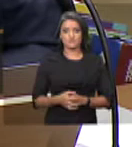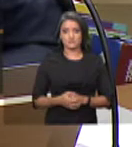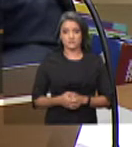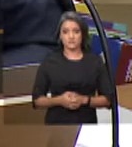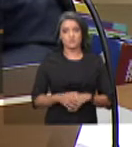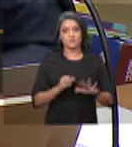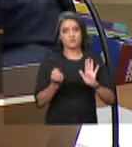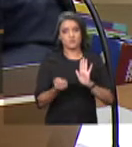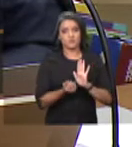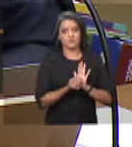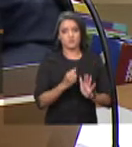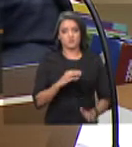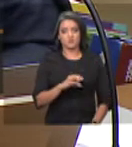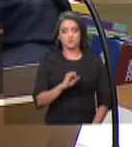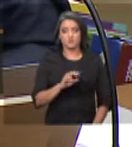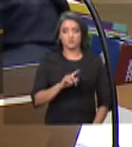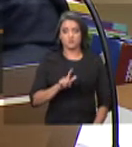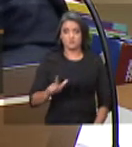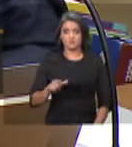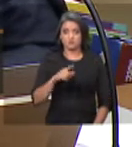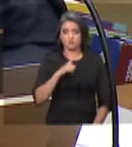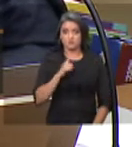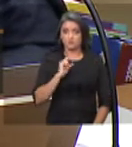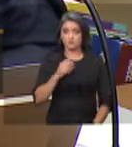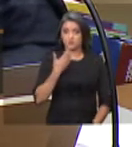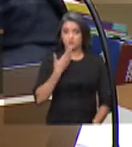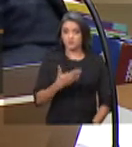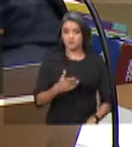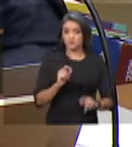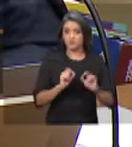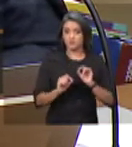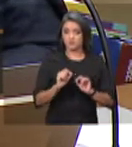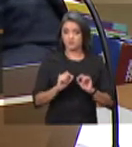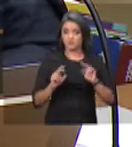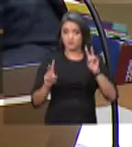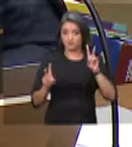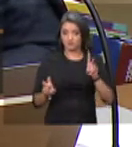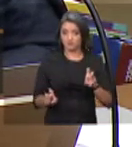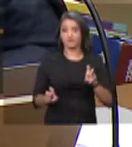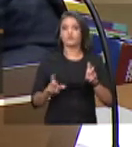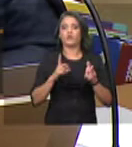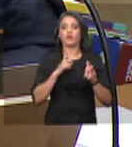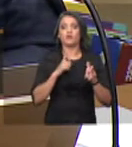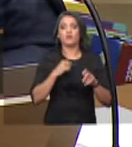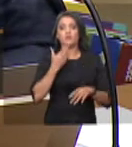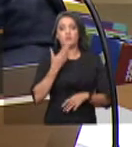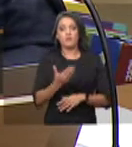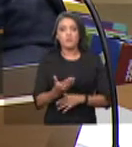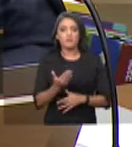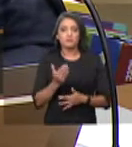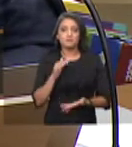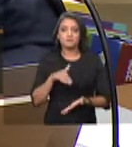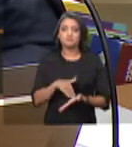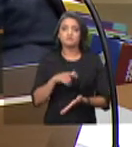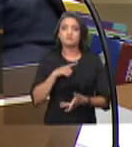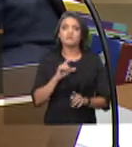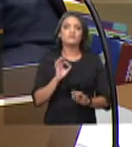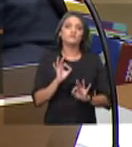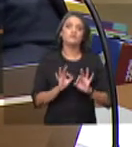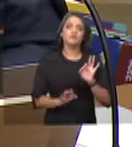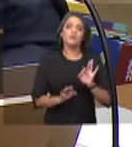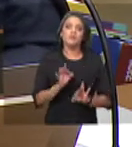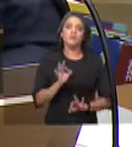do Marco civil o pedido é em provimento final abre aspas provimento final e definitivo que seja julgado